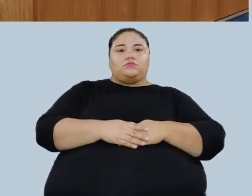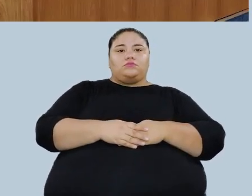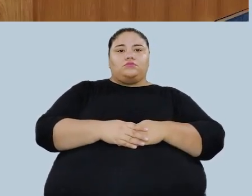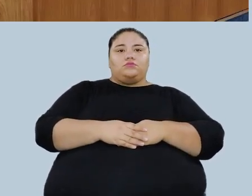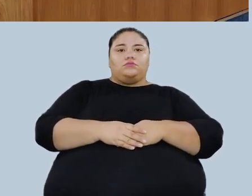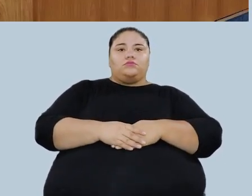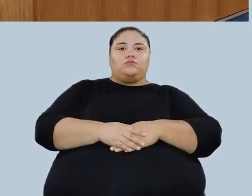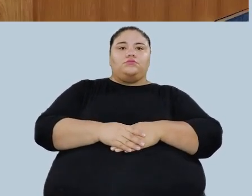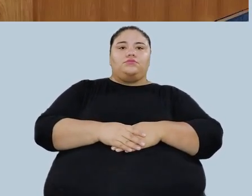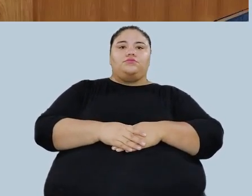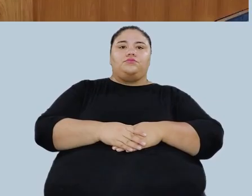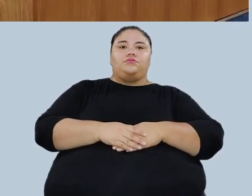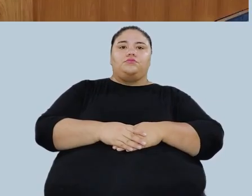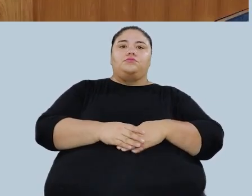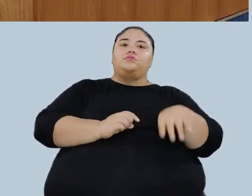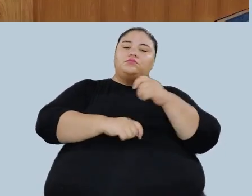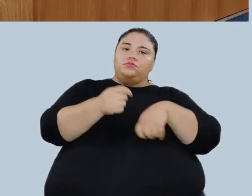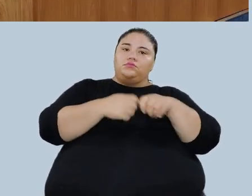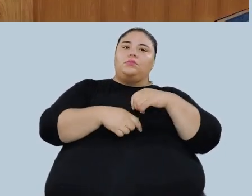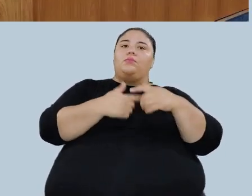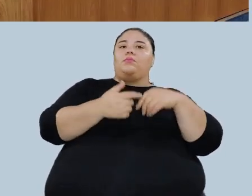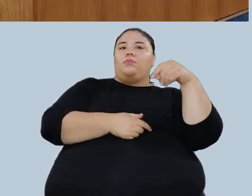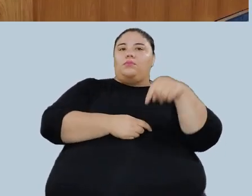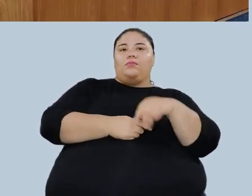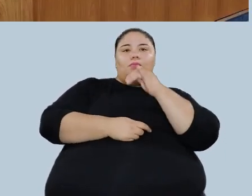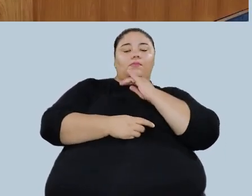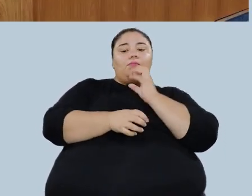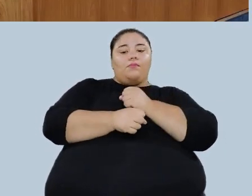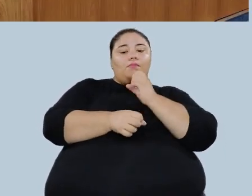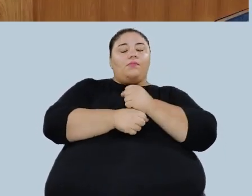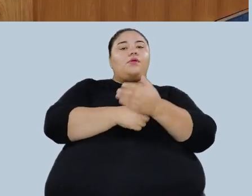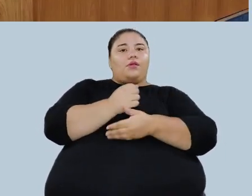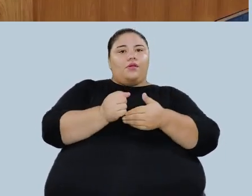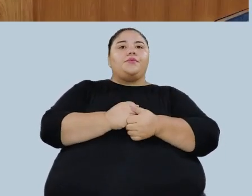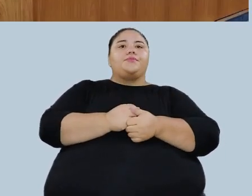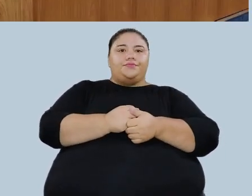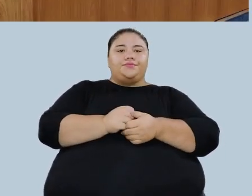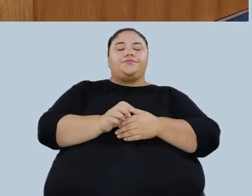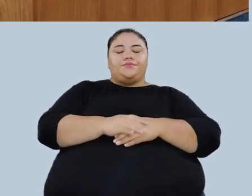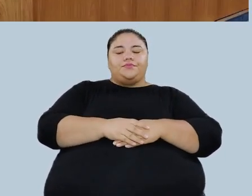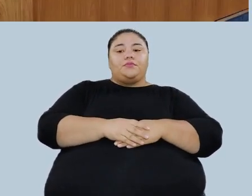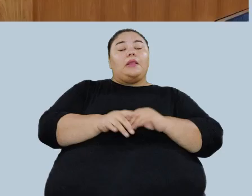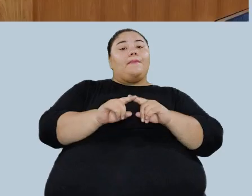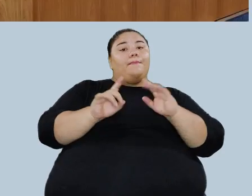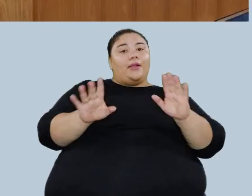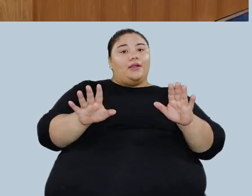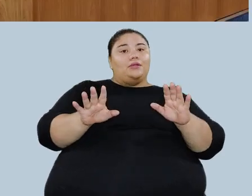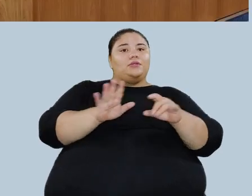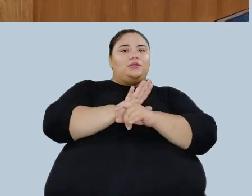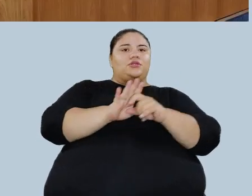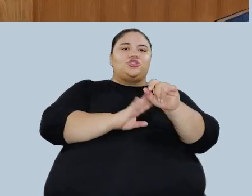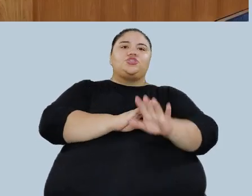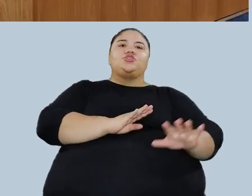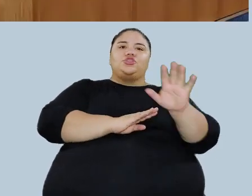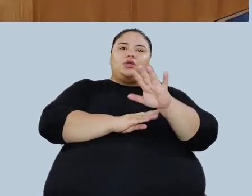os negócios que ela opera, todos eles vão integrar aqui A base de cálculo, a base de receitas cálculo. das operações. Exato. Mas é uma cláusula